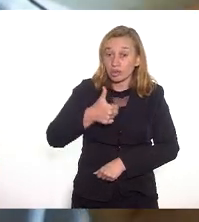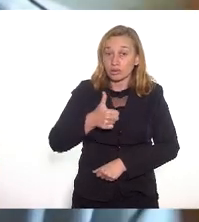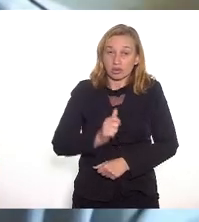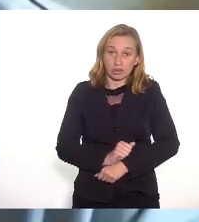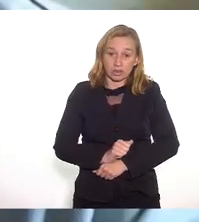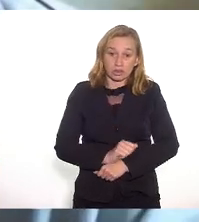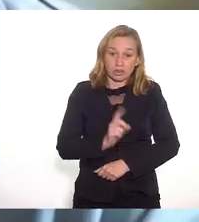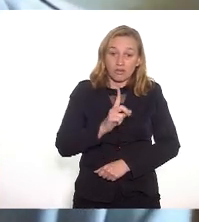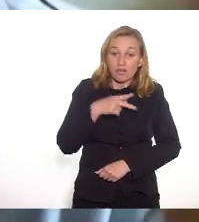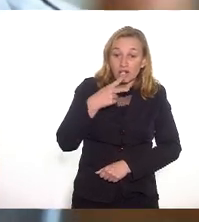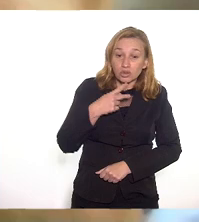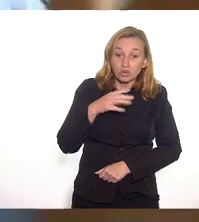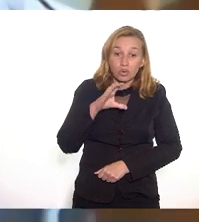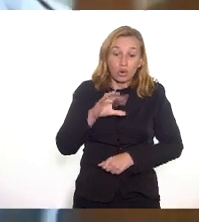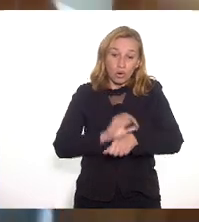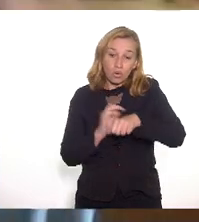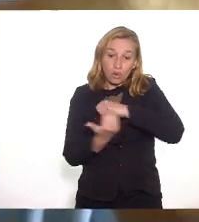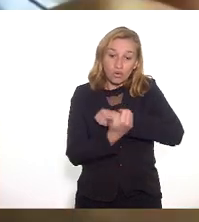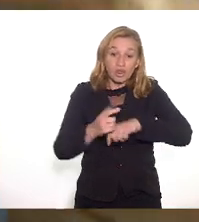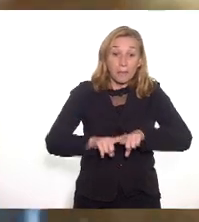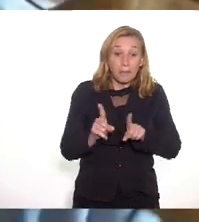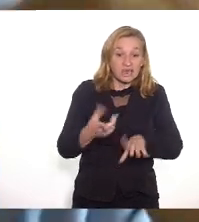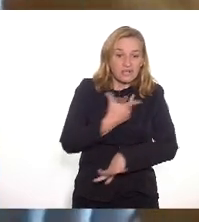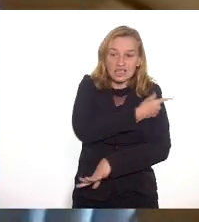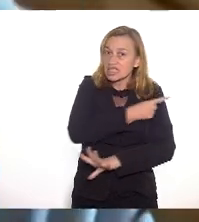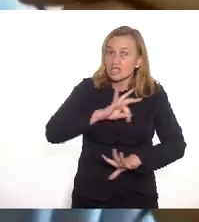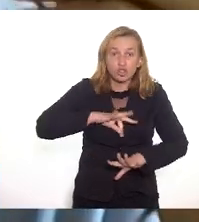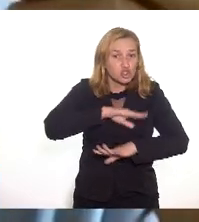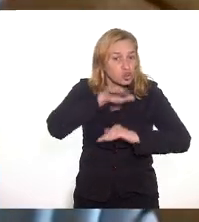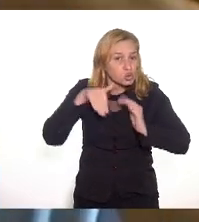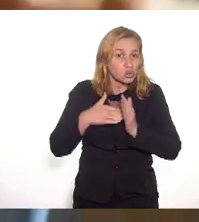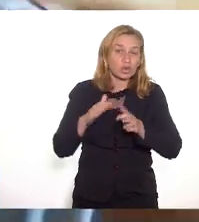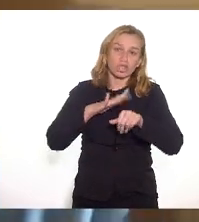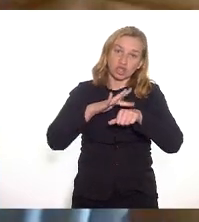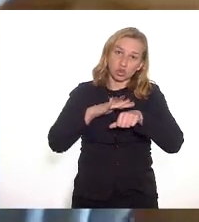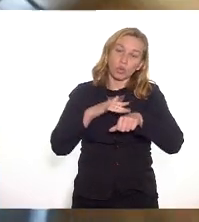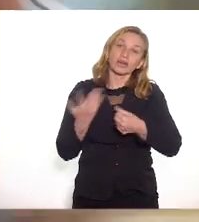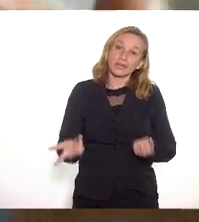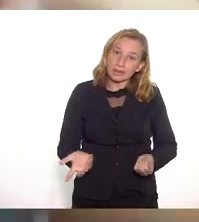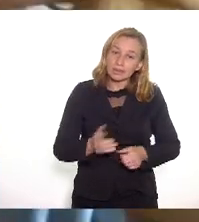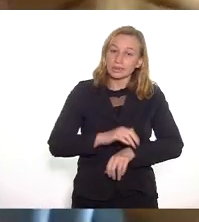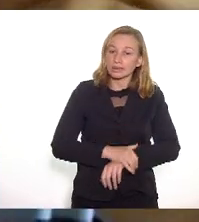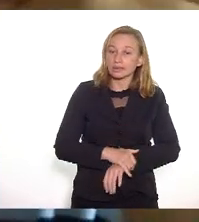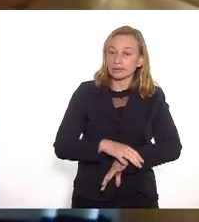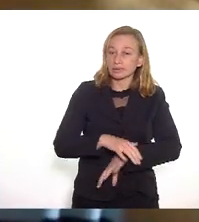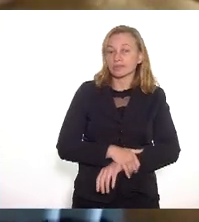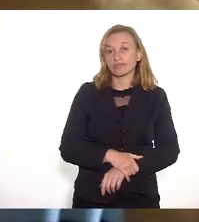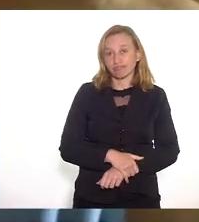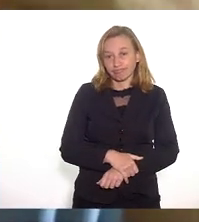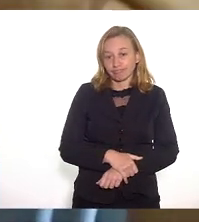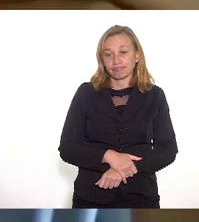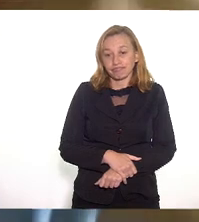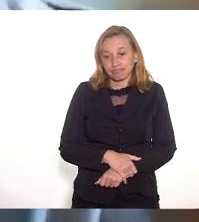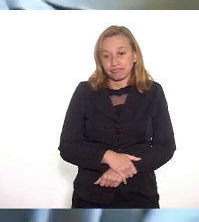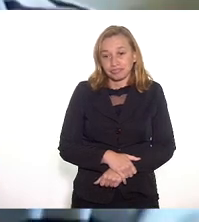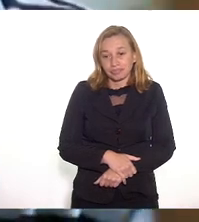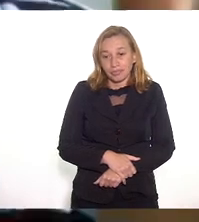especificando a Covid, mas a vacinação contra as doenças endêmicas, epidêmicas,